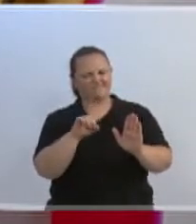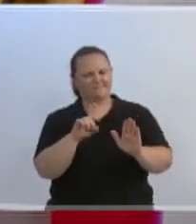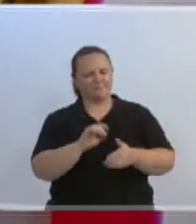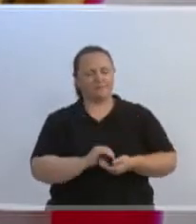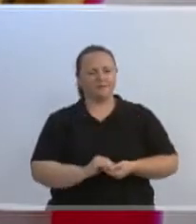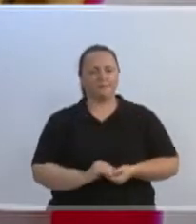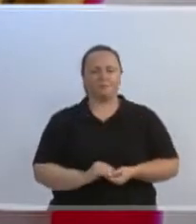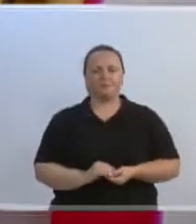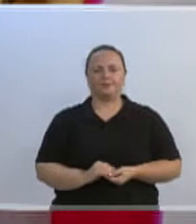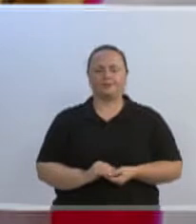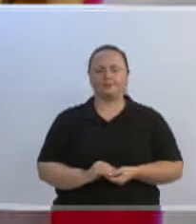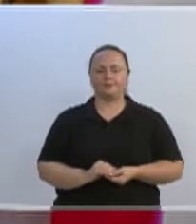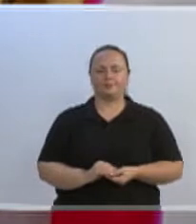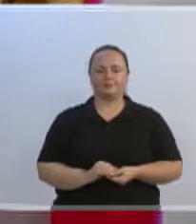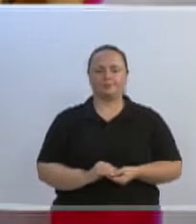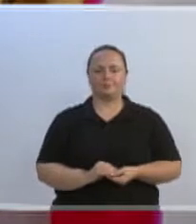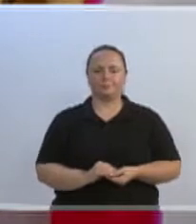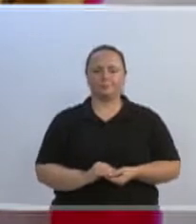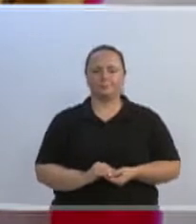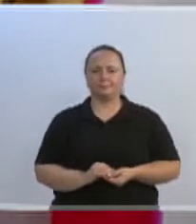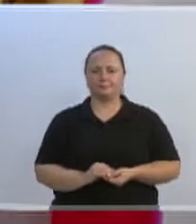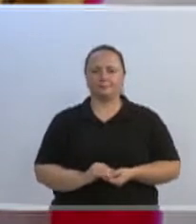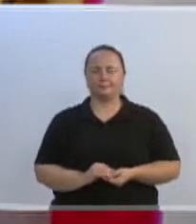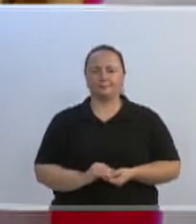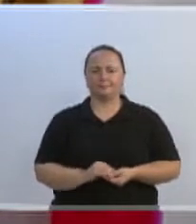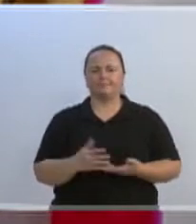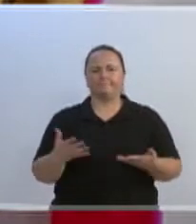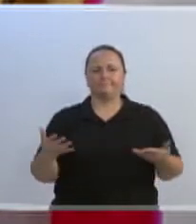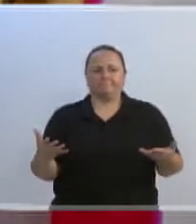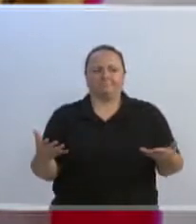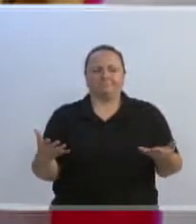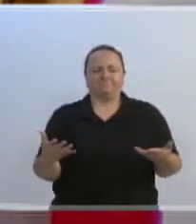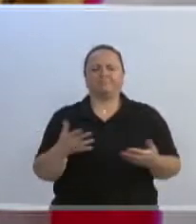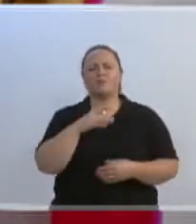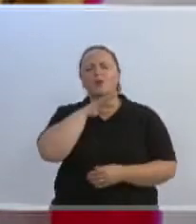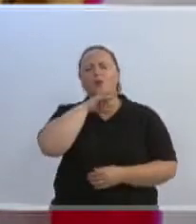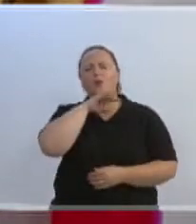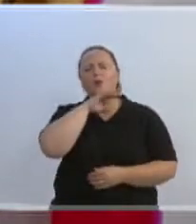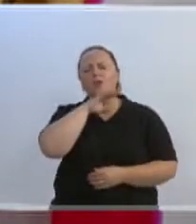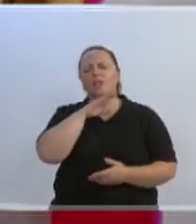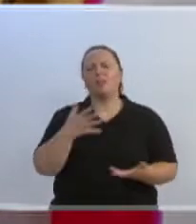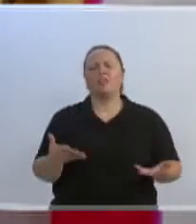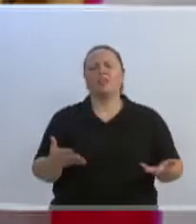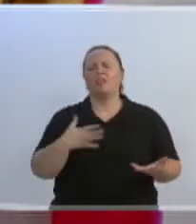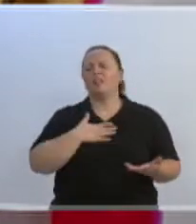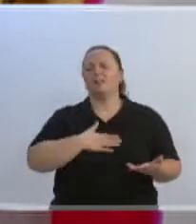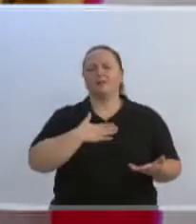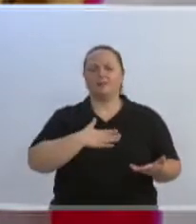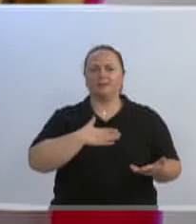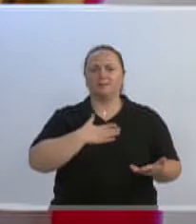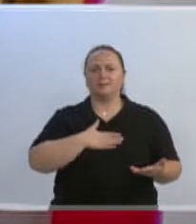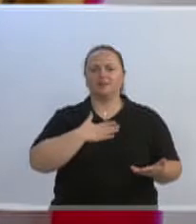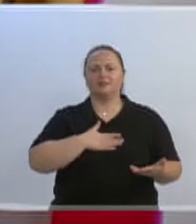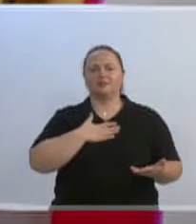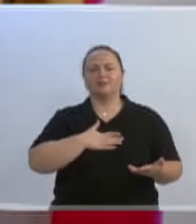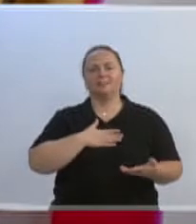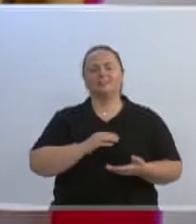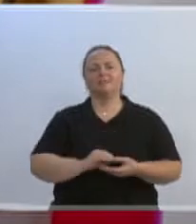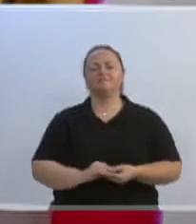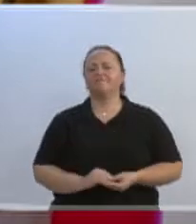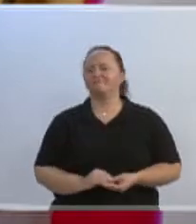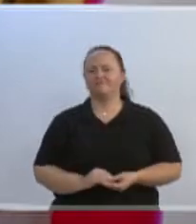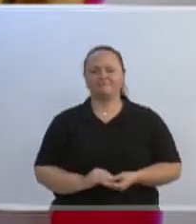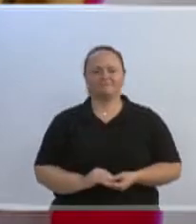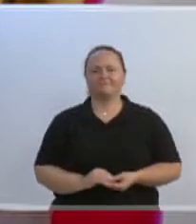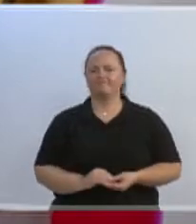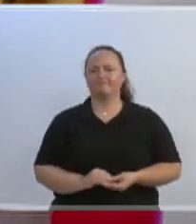legal. Isso fica uma questão, né? Meia ruim, não é agradável. Prova disso, Vossa Excelência devia